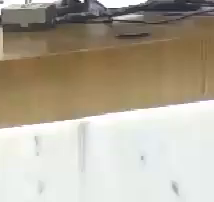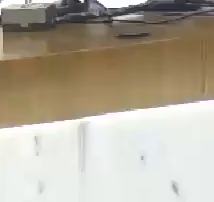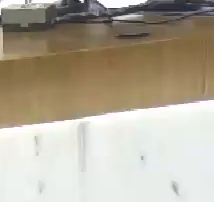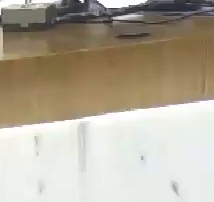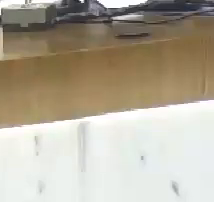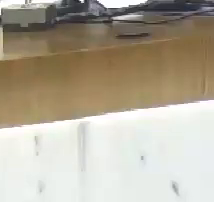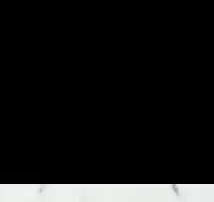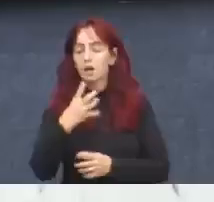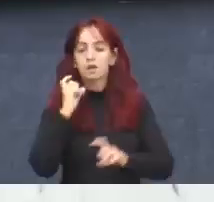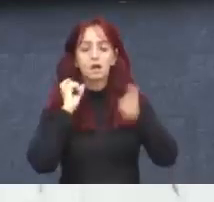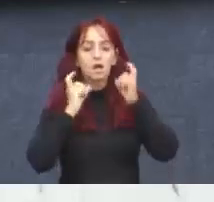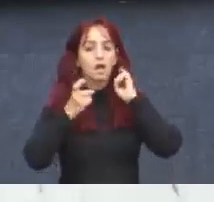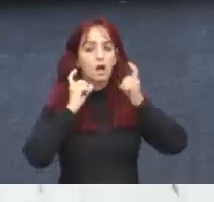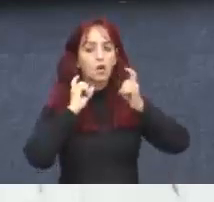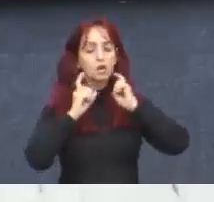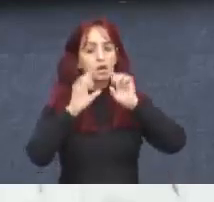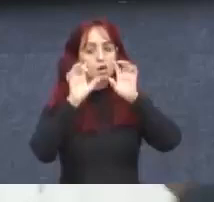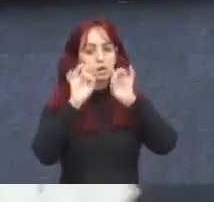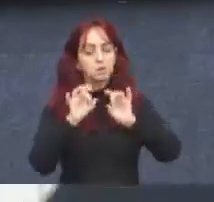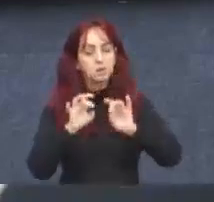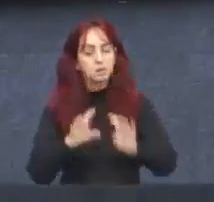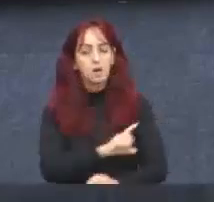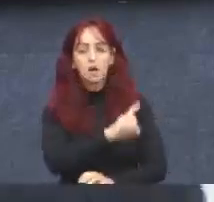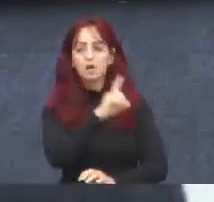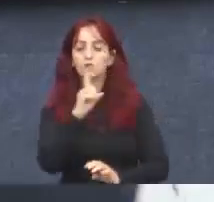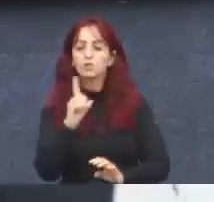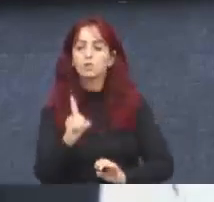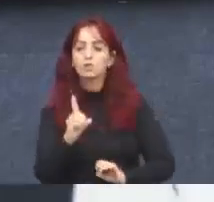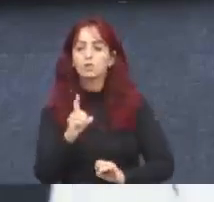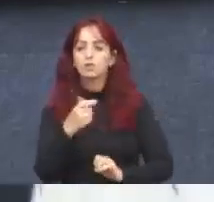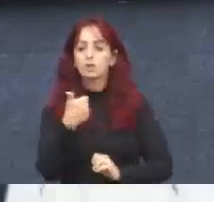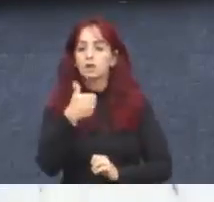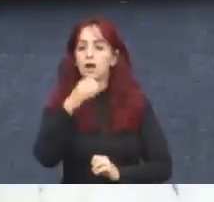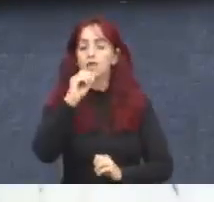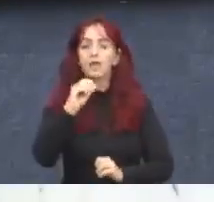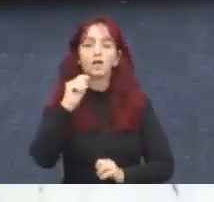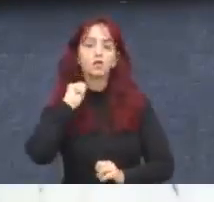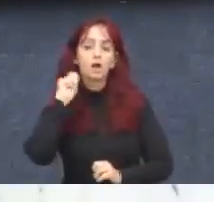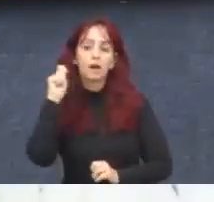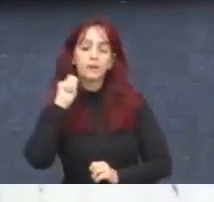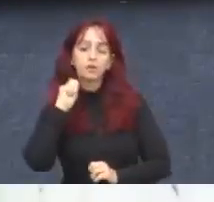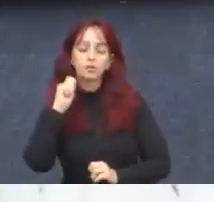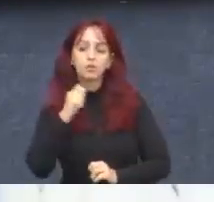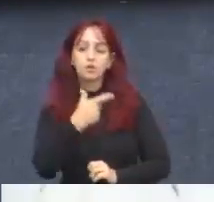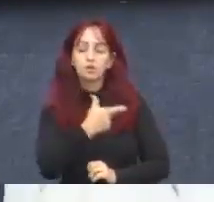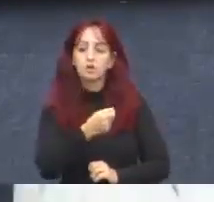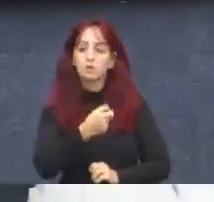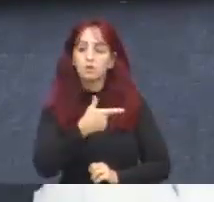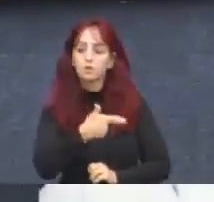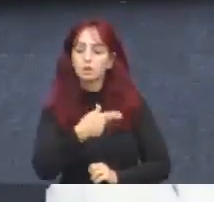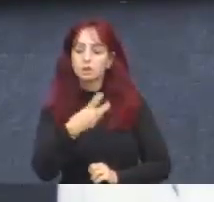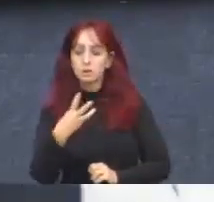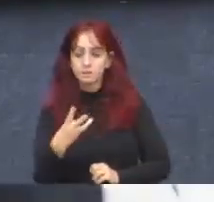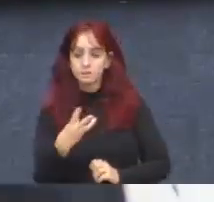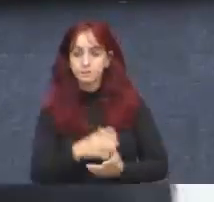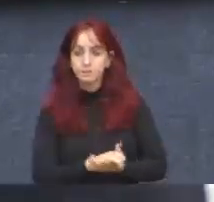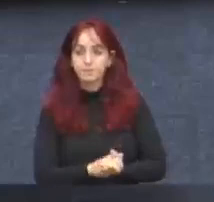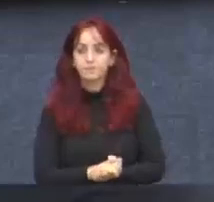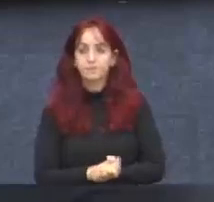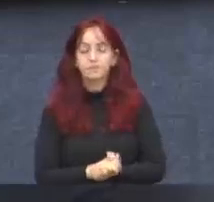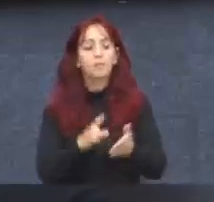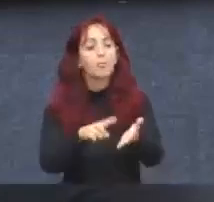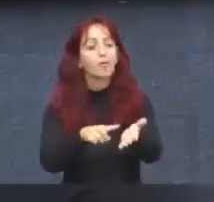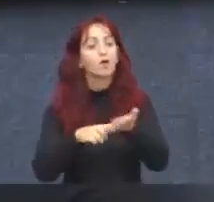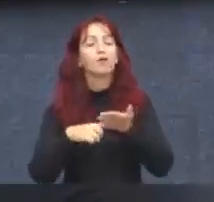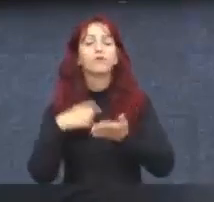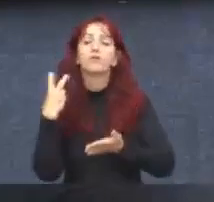24ª reunião ordinária do dia 10 de abril de 2023. Convido